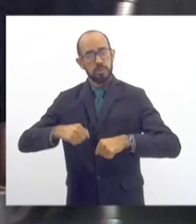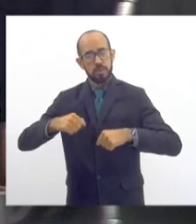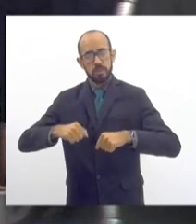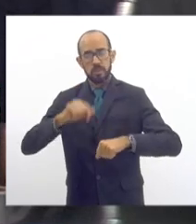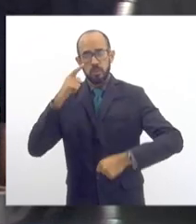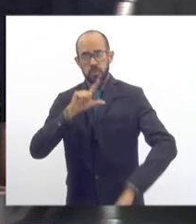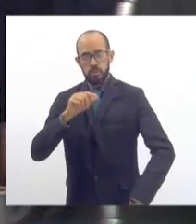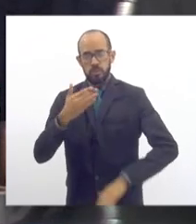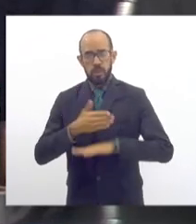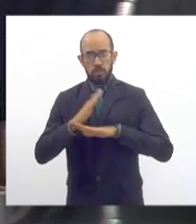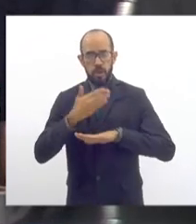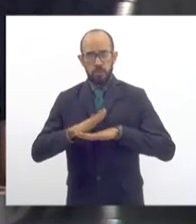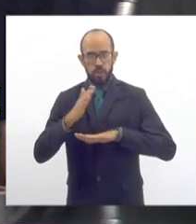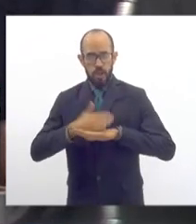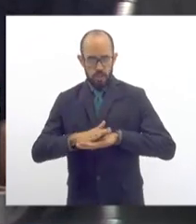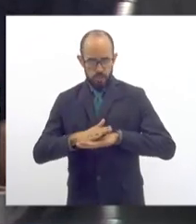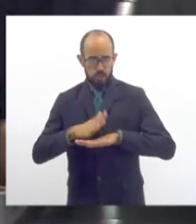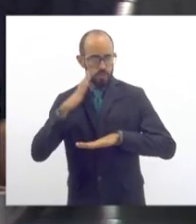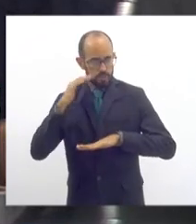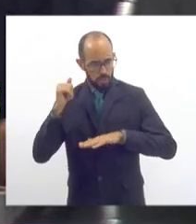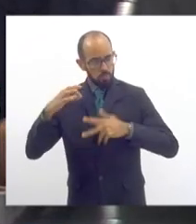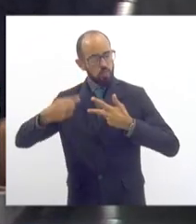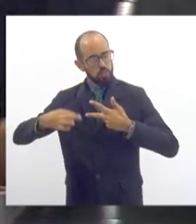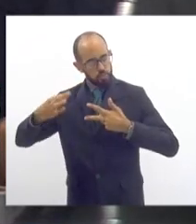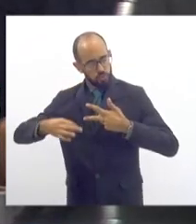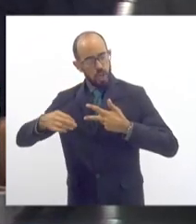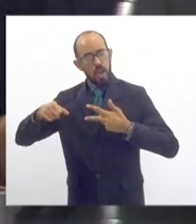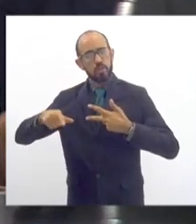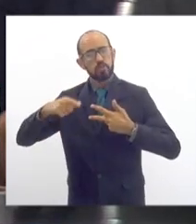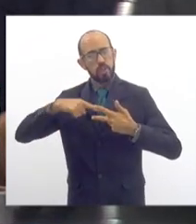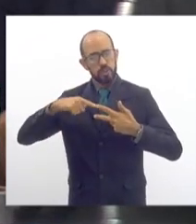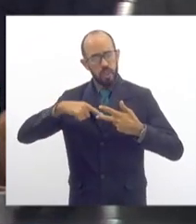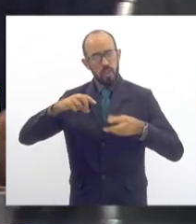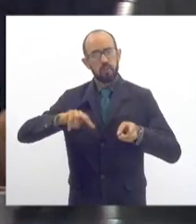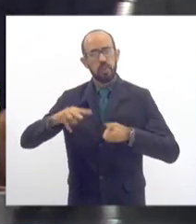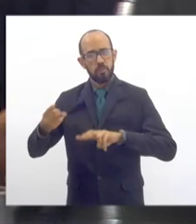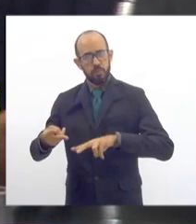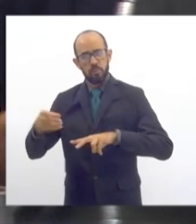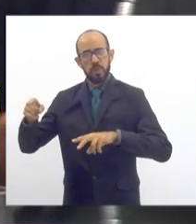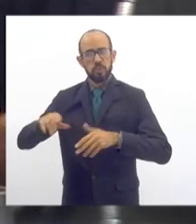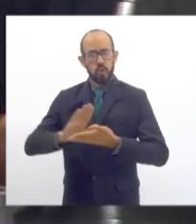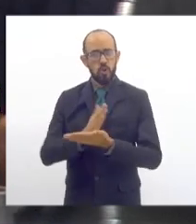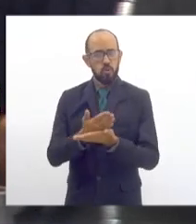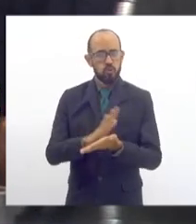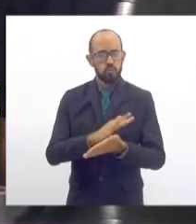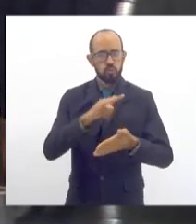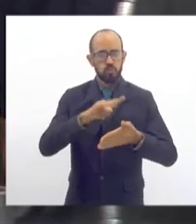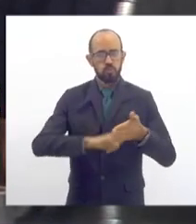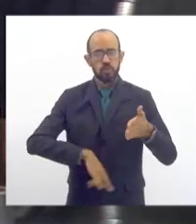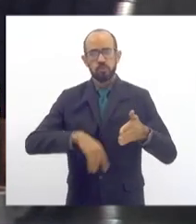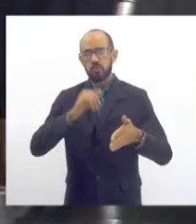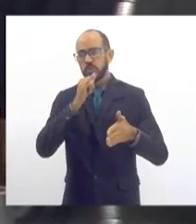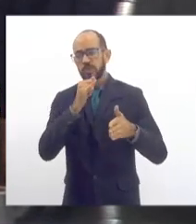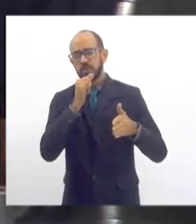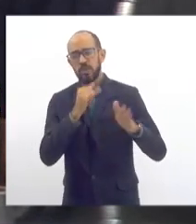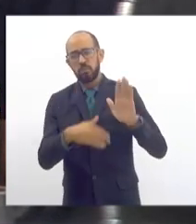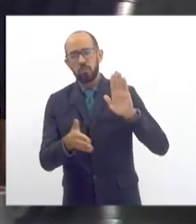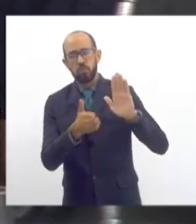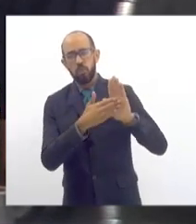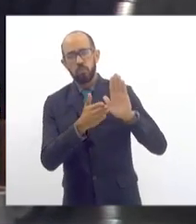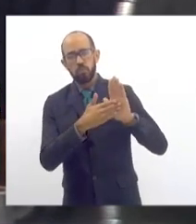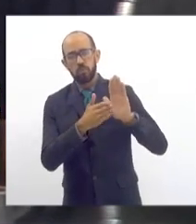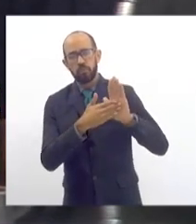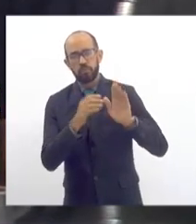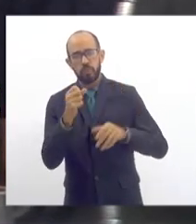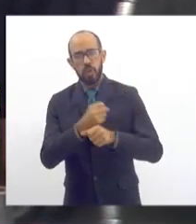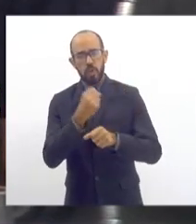que no judiciário alguns encaminhamentos foram feitos, isso vai poder ser aqui aprofundado ao longo da audiência, como, por exemplo, um compromisso de que obras para